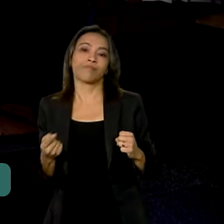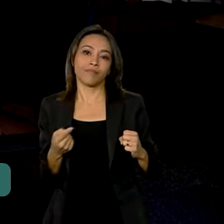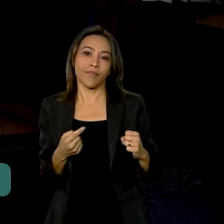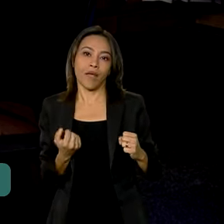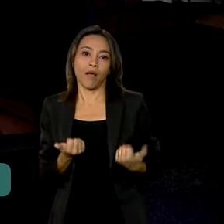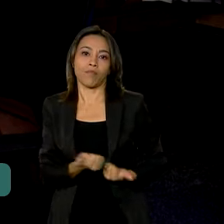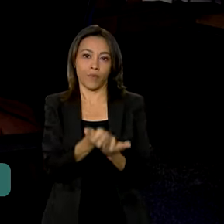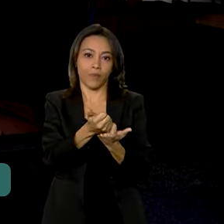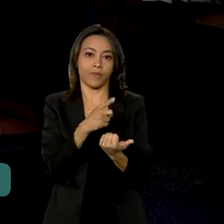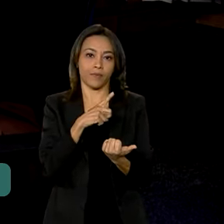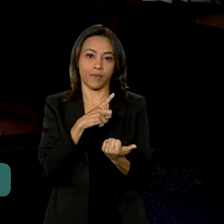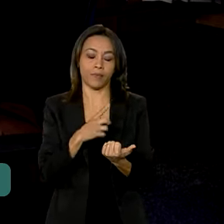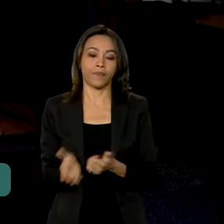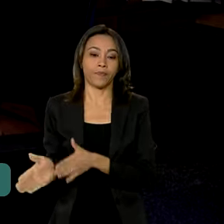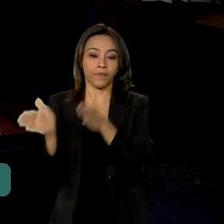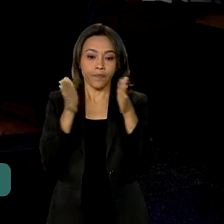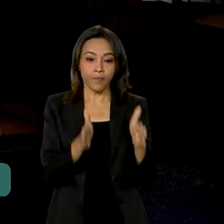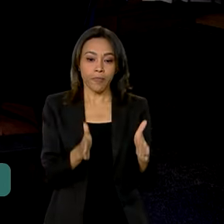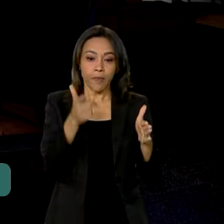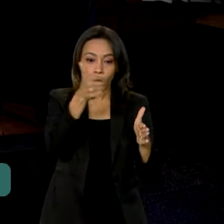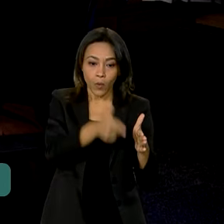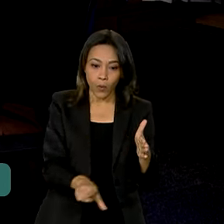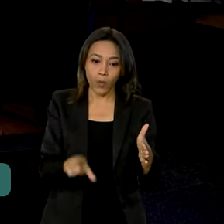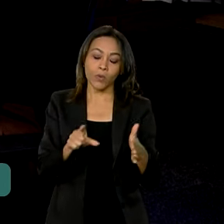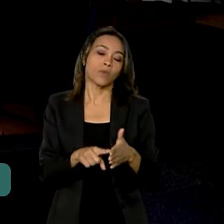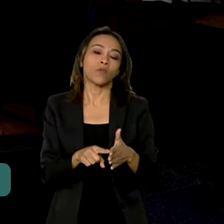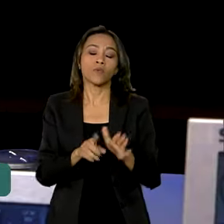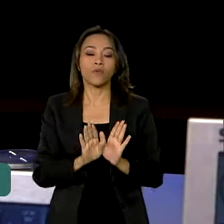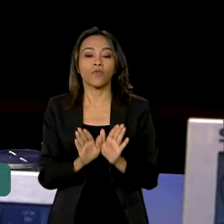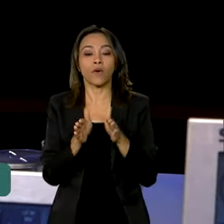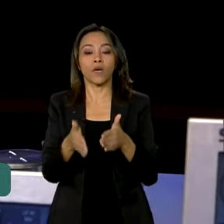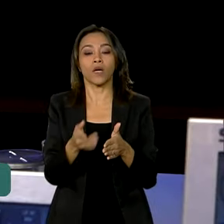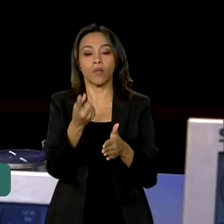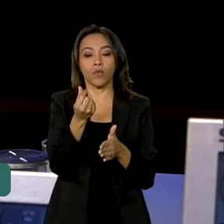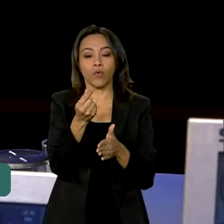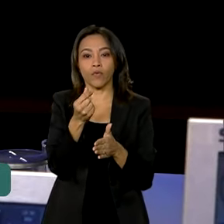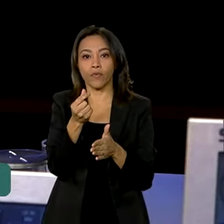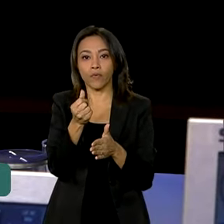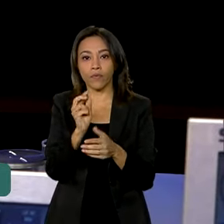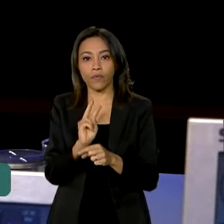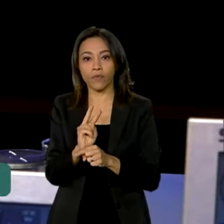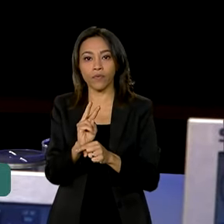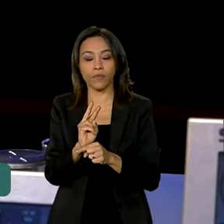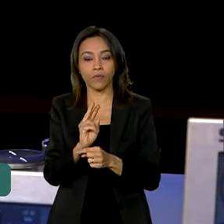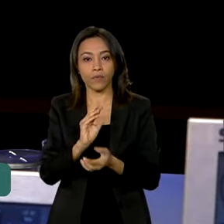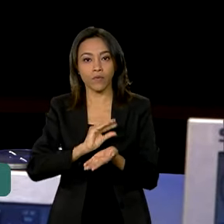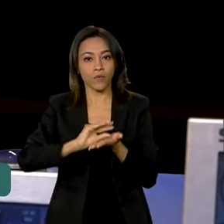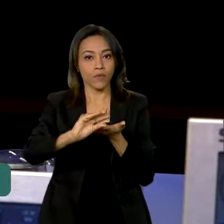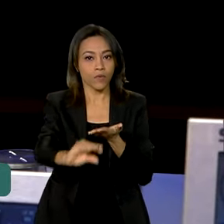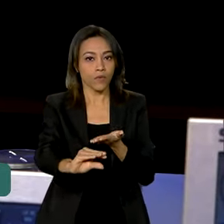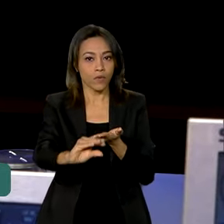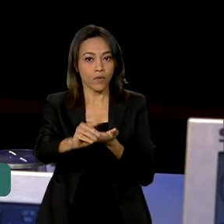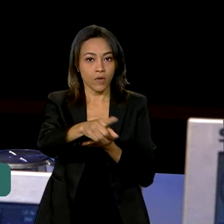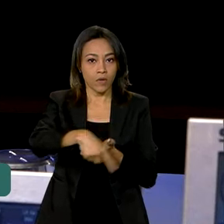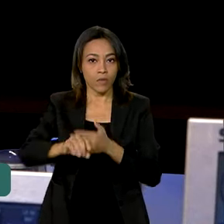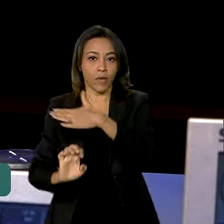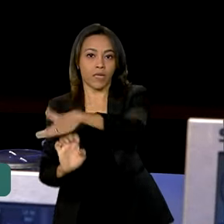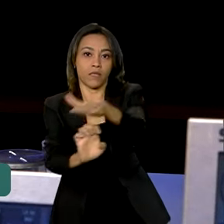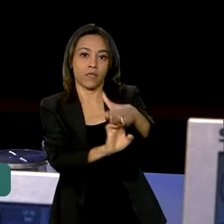Também nós fizemos um financiamento específico para as empresas do Rio Grande do